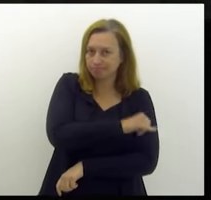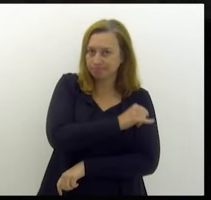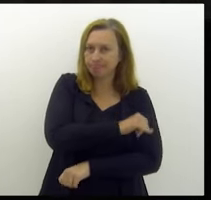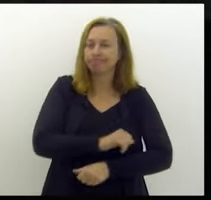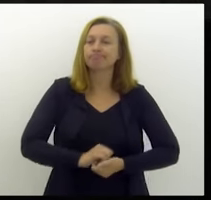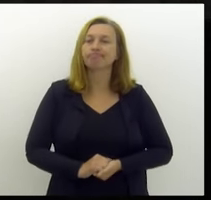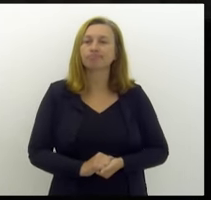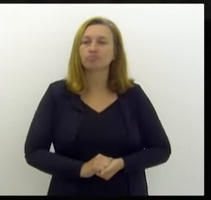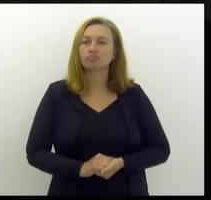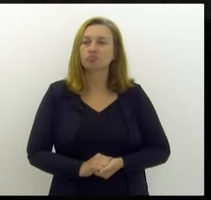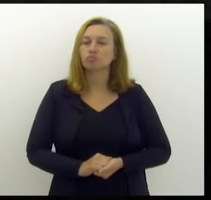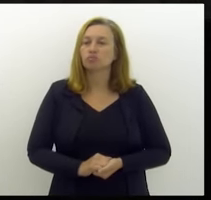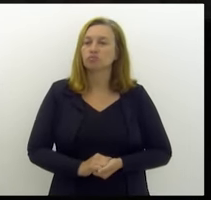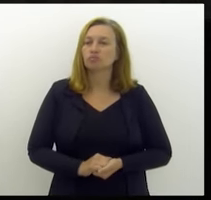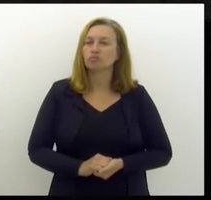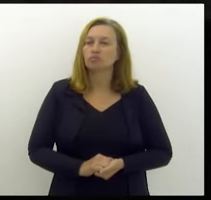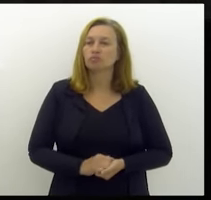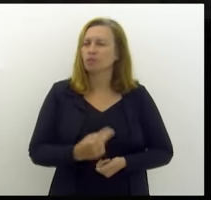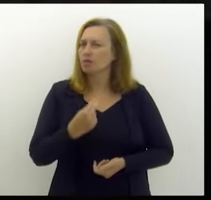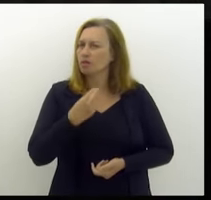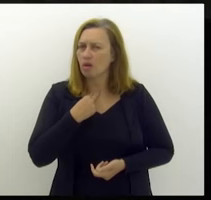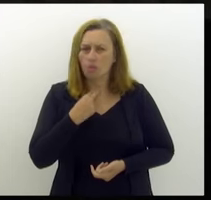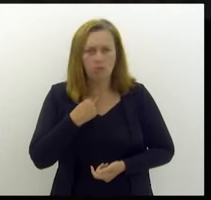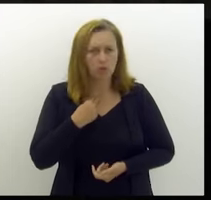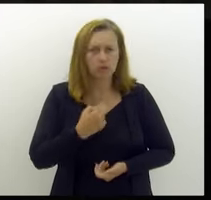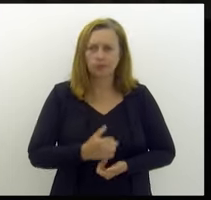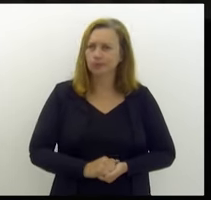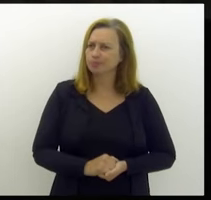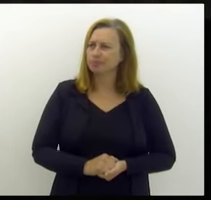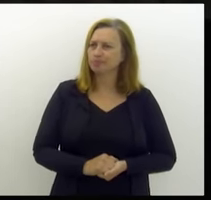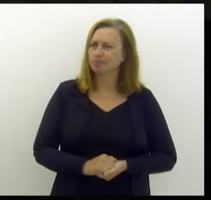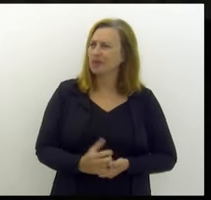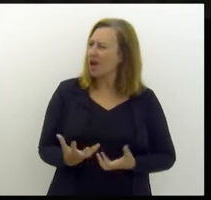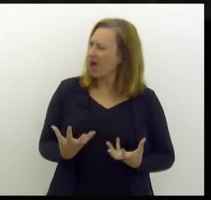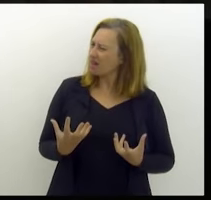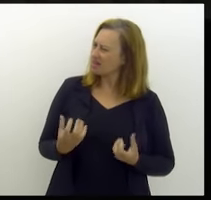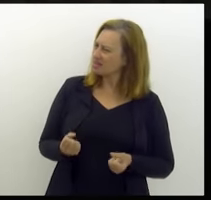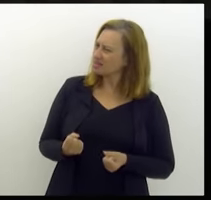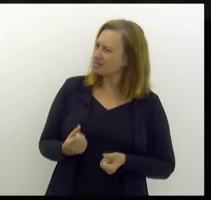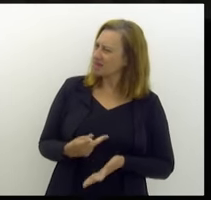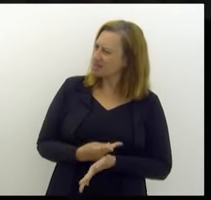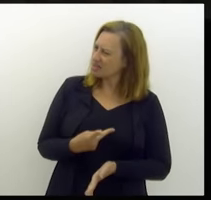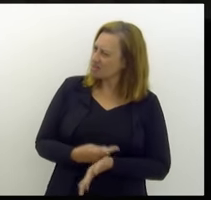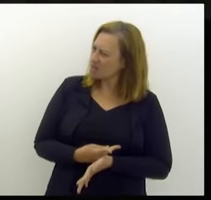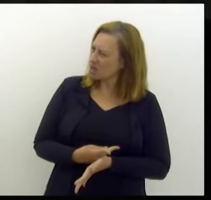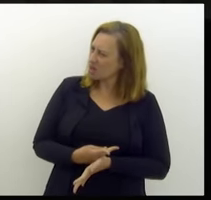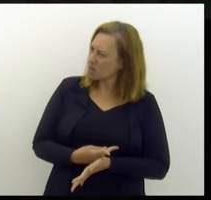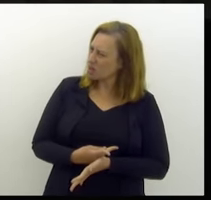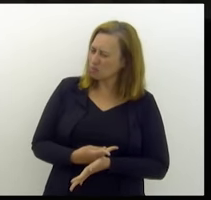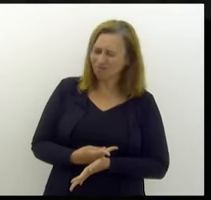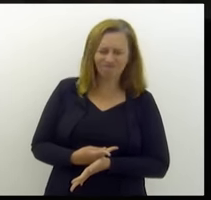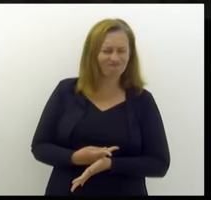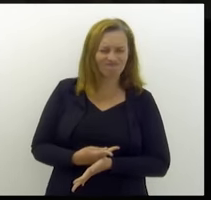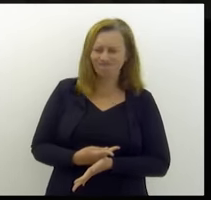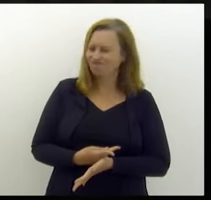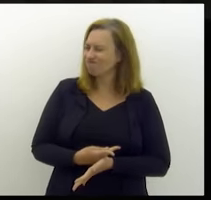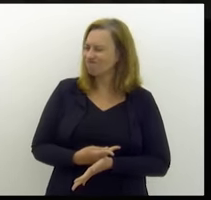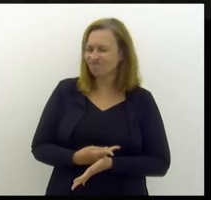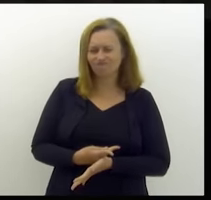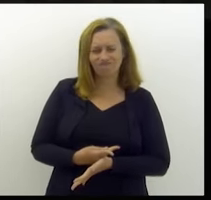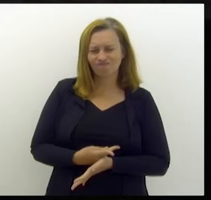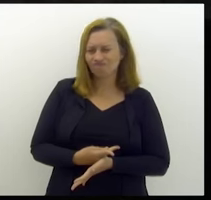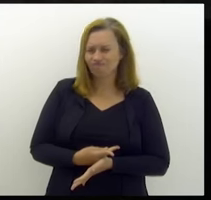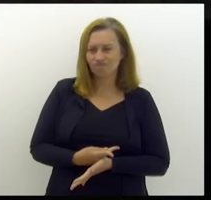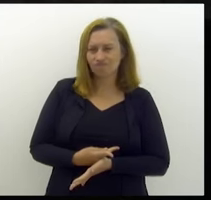Janeiro não pode permitir que essa irresponsabilidade seja passada do governo estadual